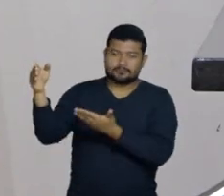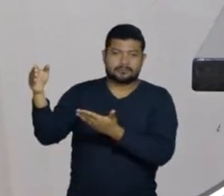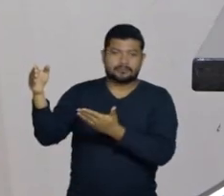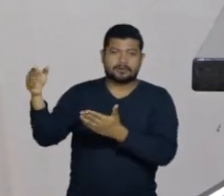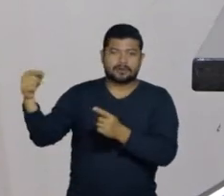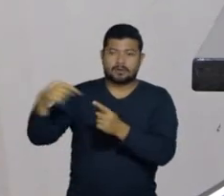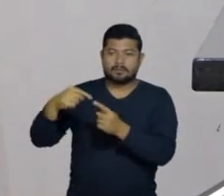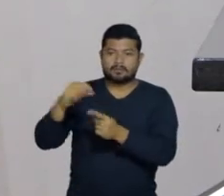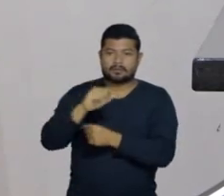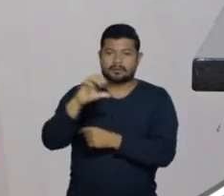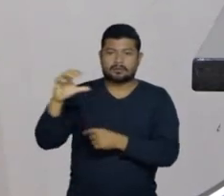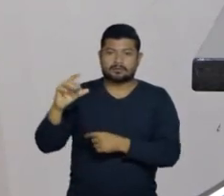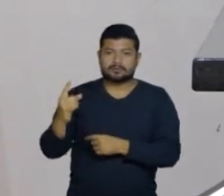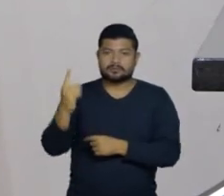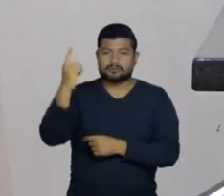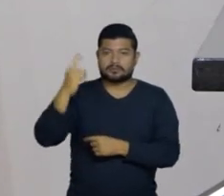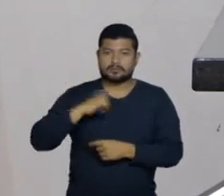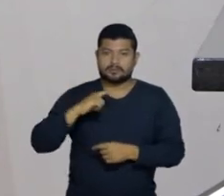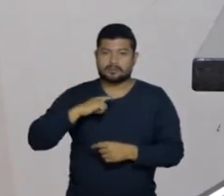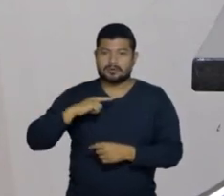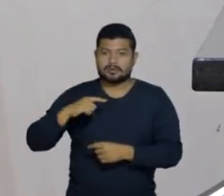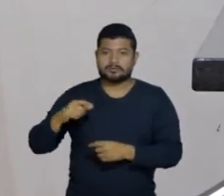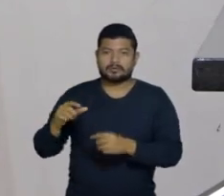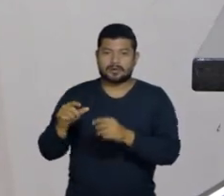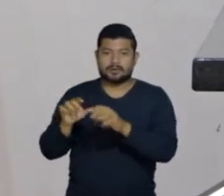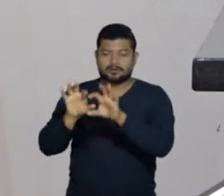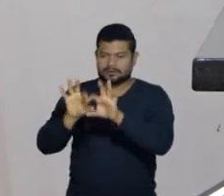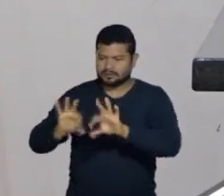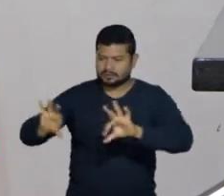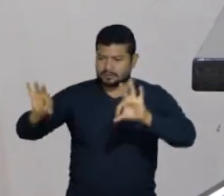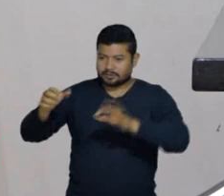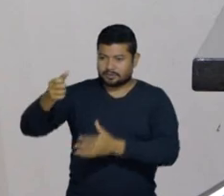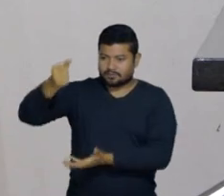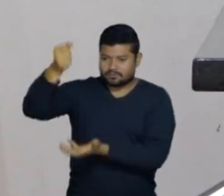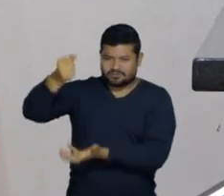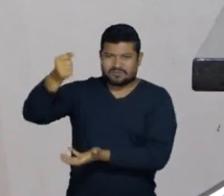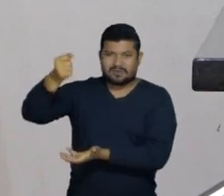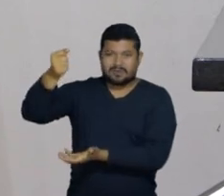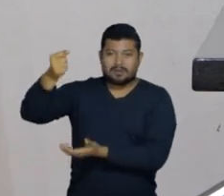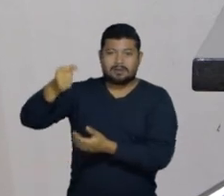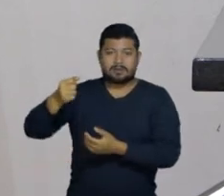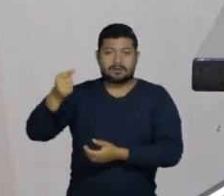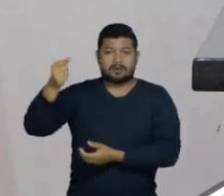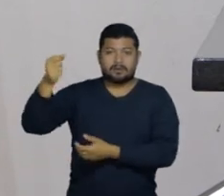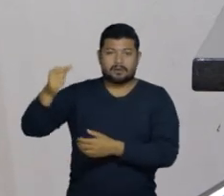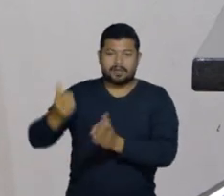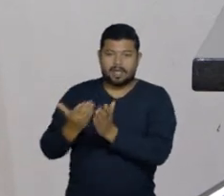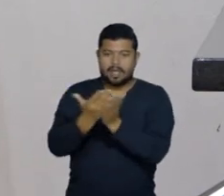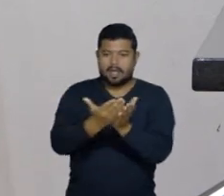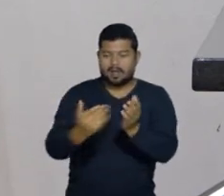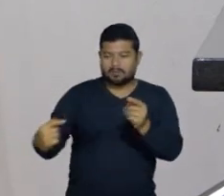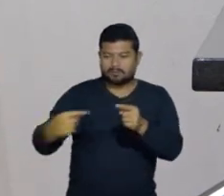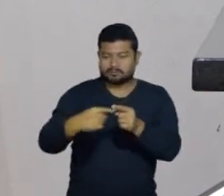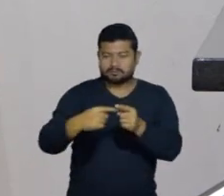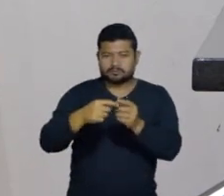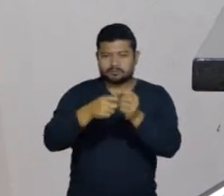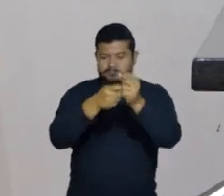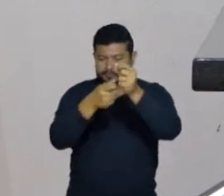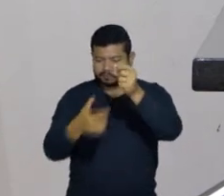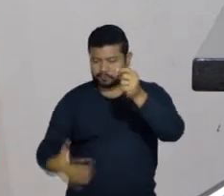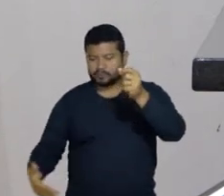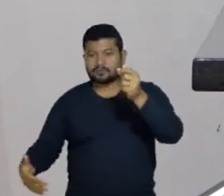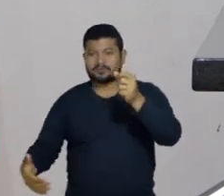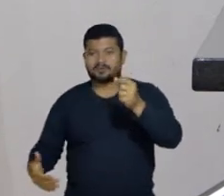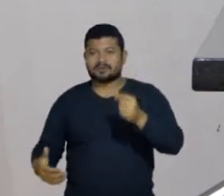Federação que possui uma âncora, um ferro, como diz o marinheiro, demonstrando aí a